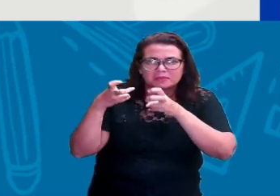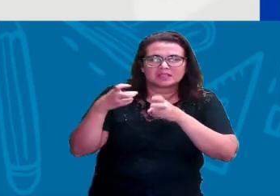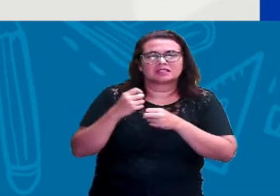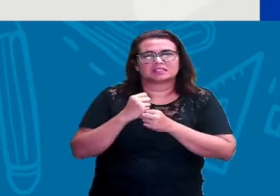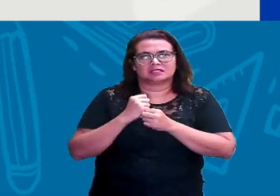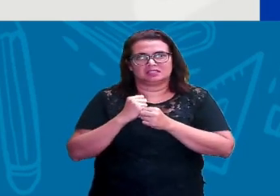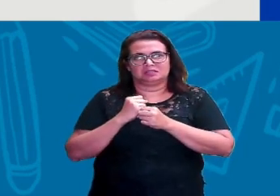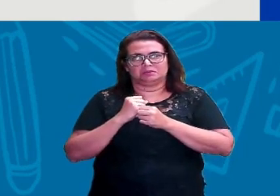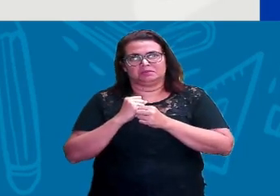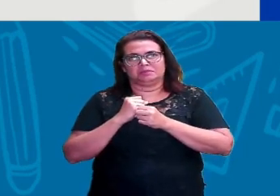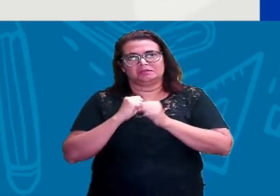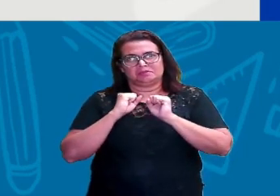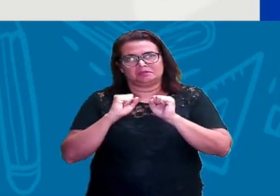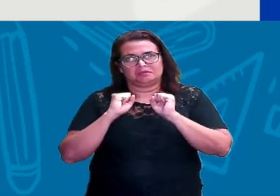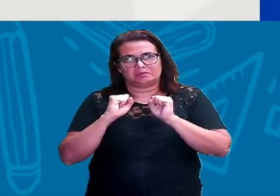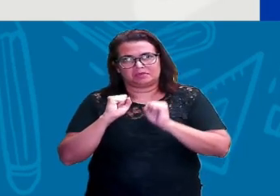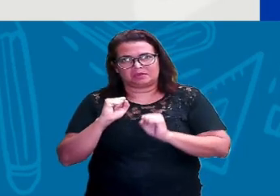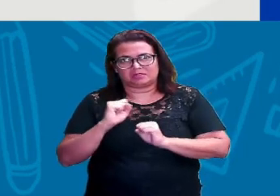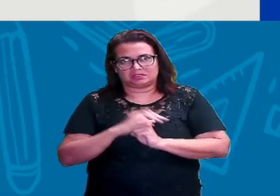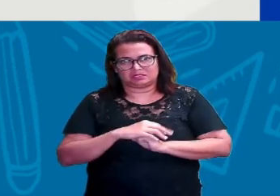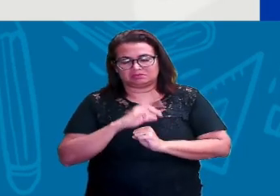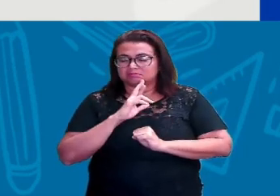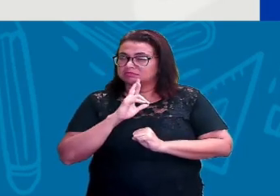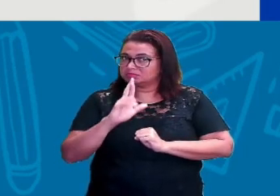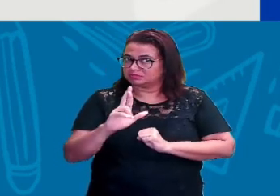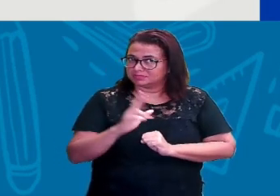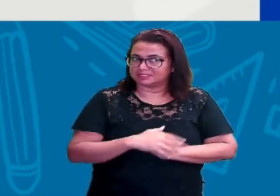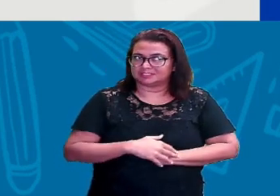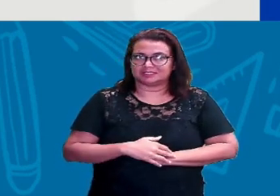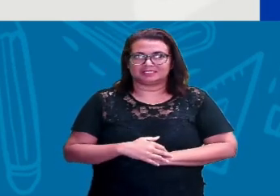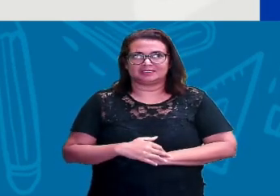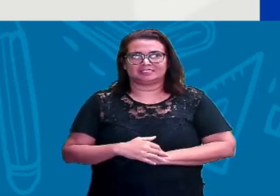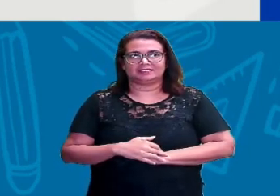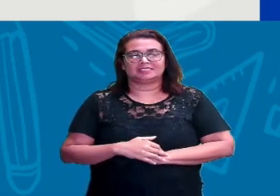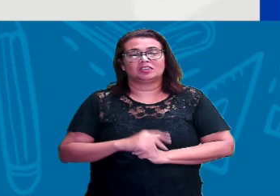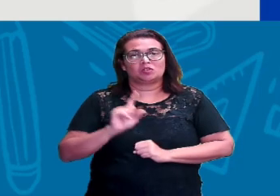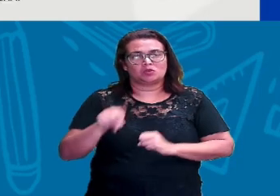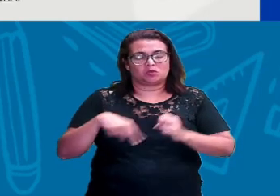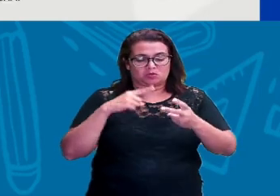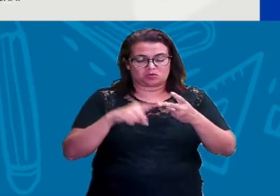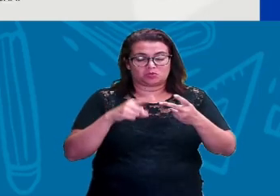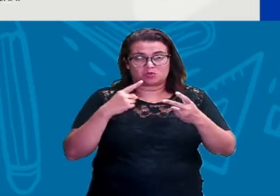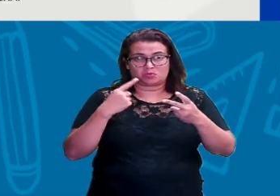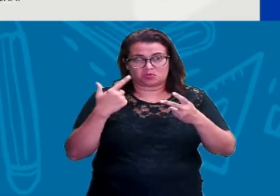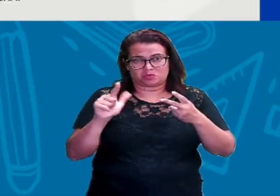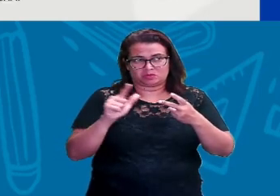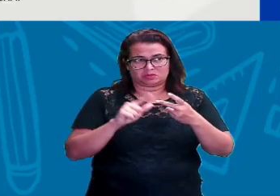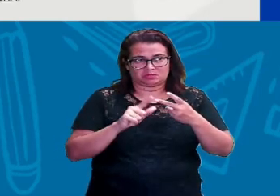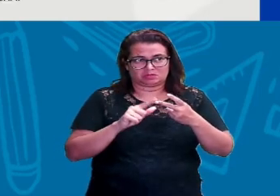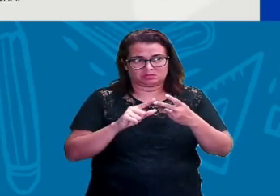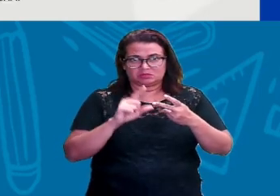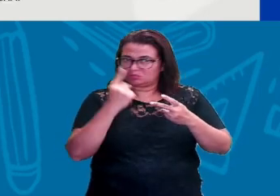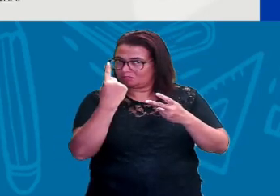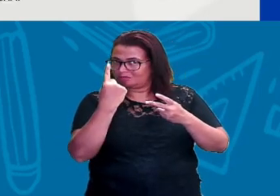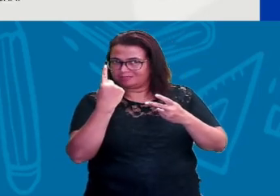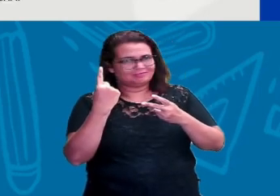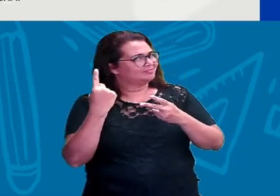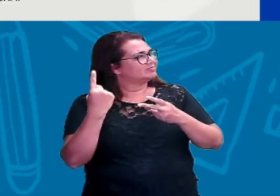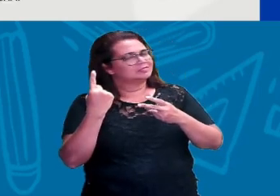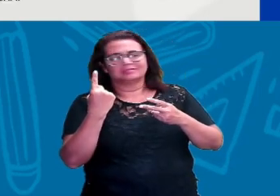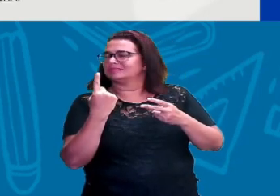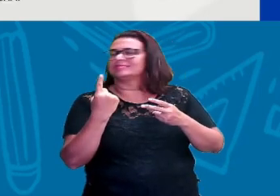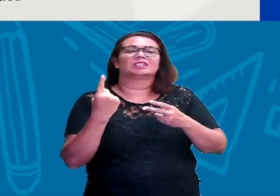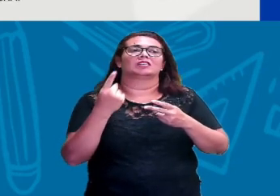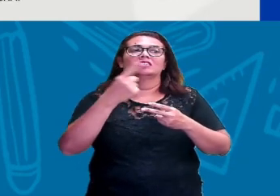podem resolver antes da explicação. Mas vamos para o outro probleminha, porque eu não trouxe só um, porque a gente está aí com